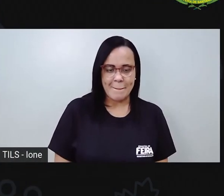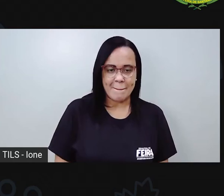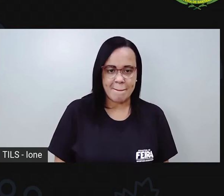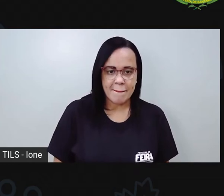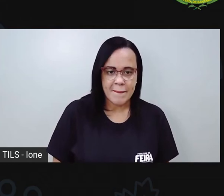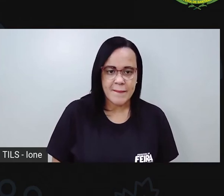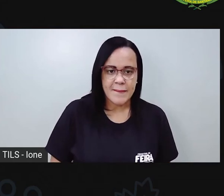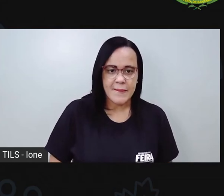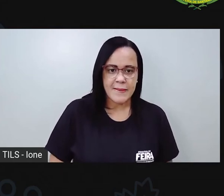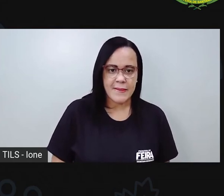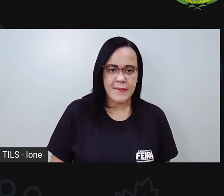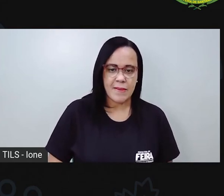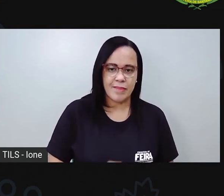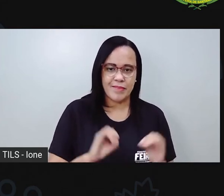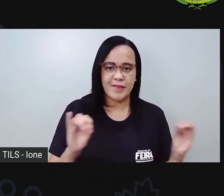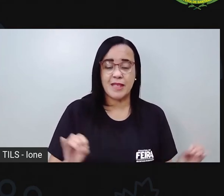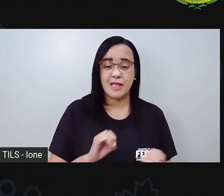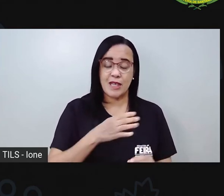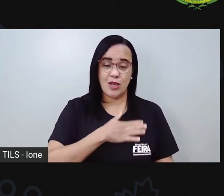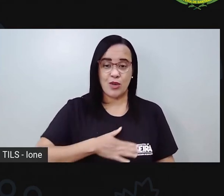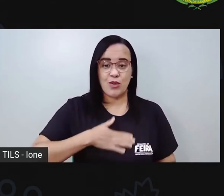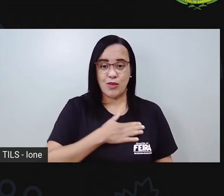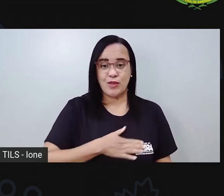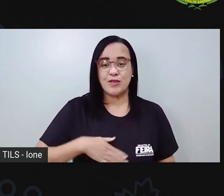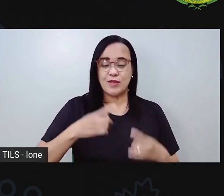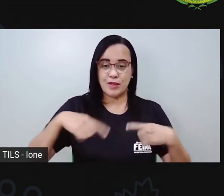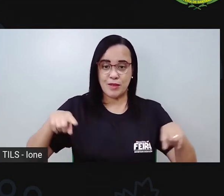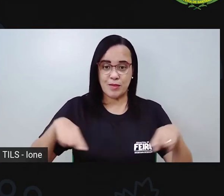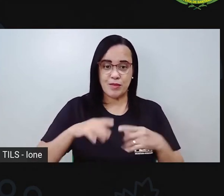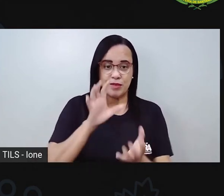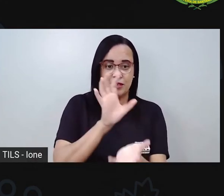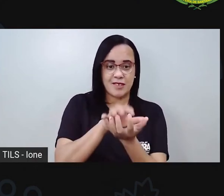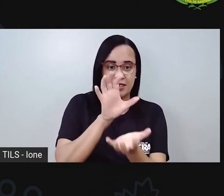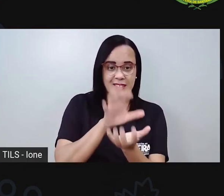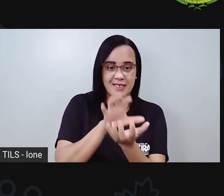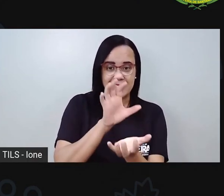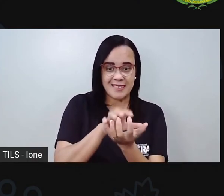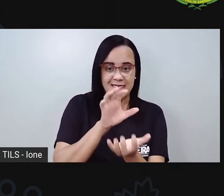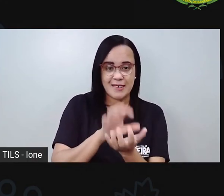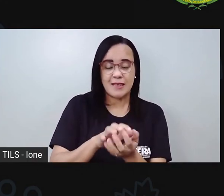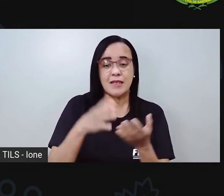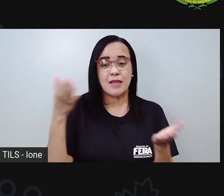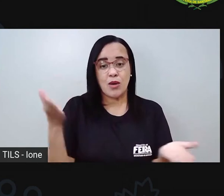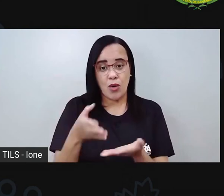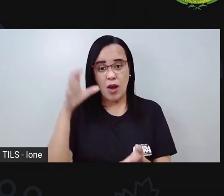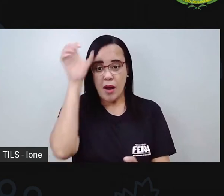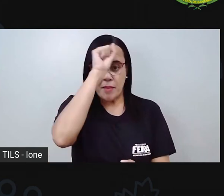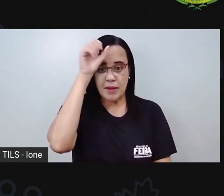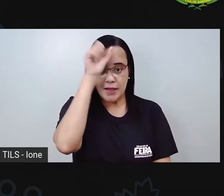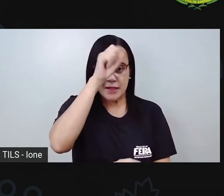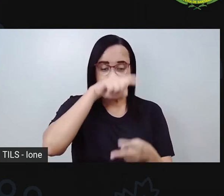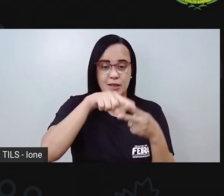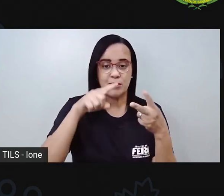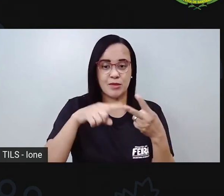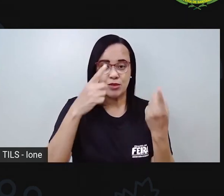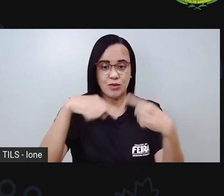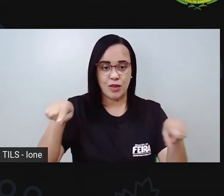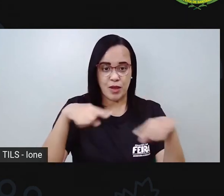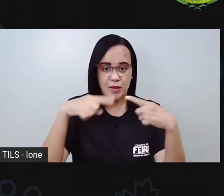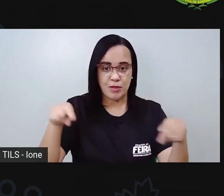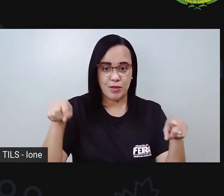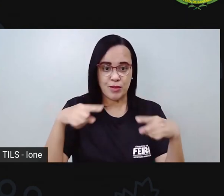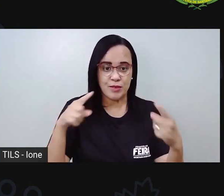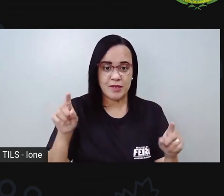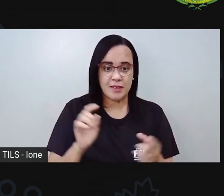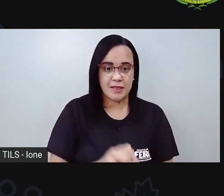se a gente adorou ouvir a música do jacaré aprendemos duas músicas que falam sobre o jacaré